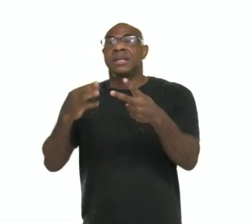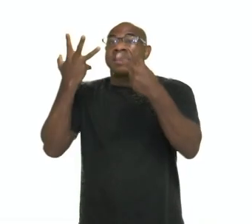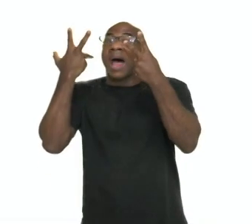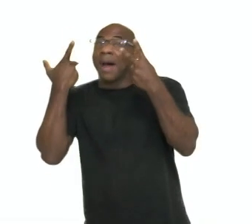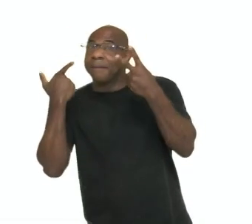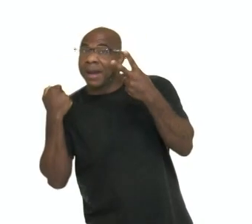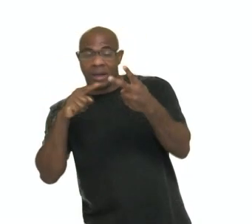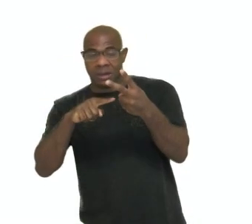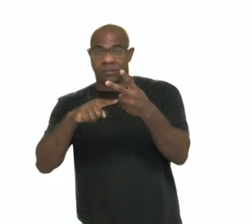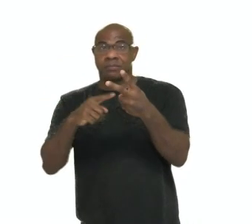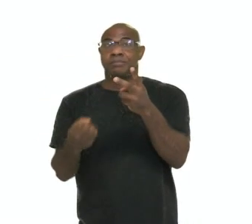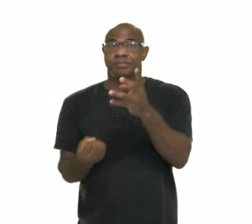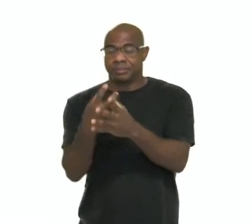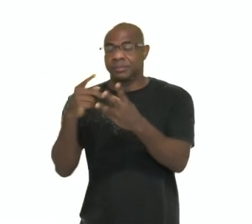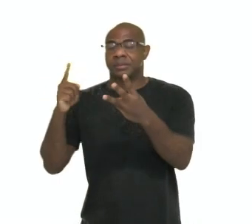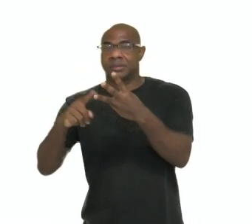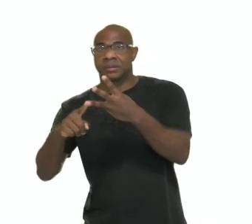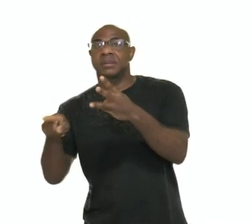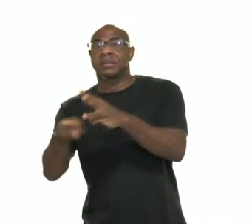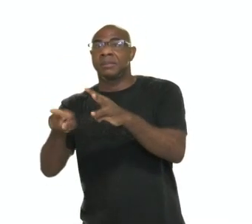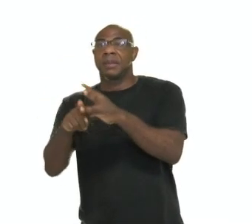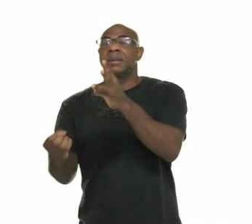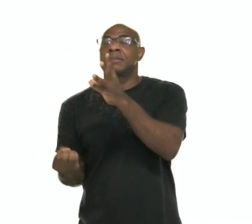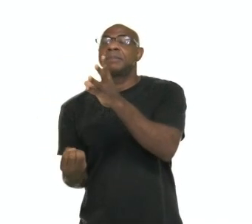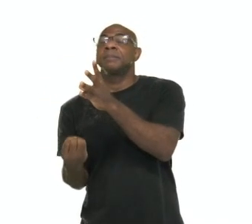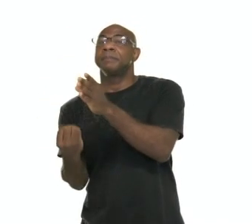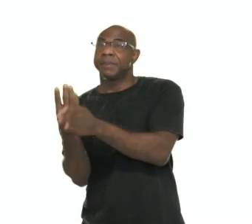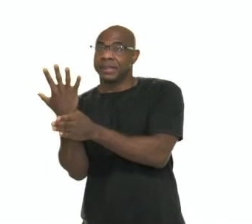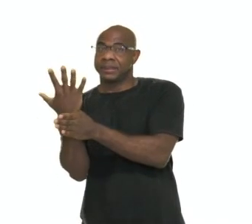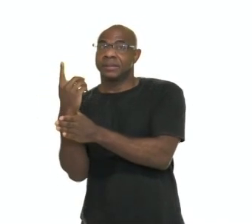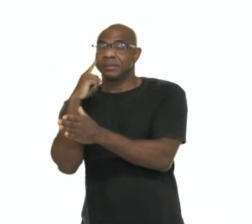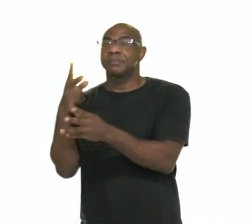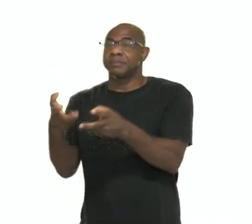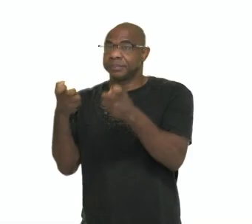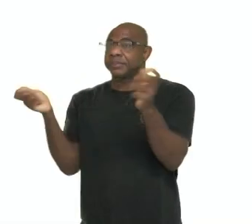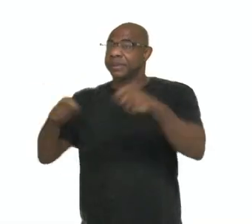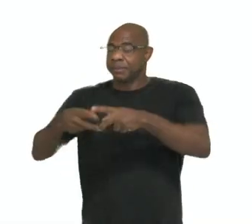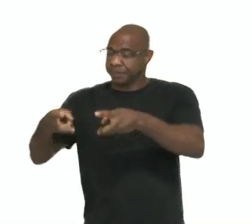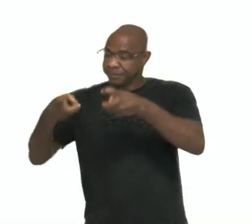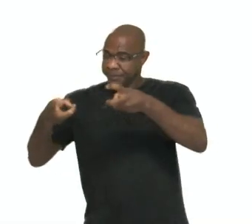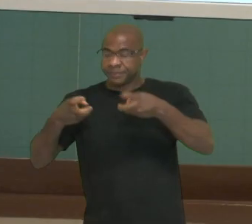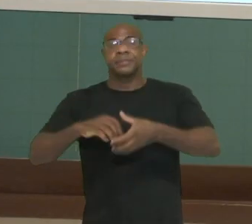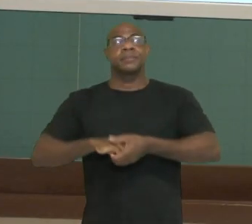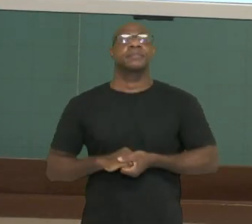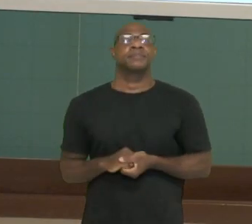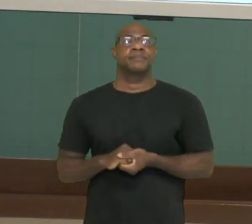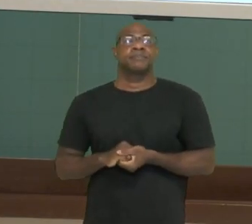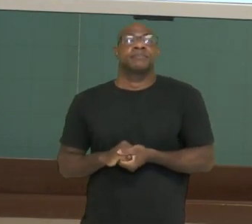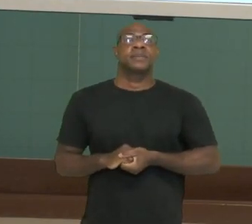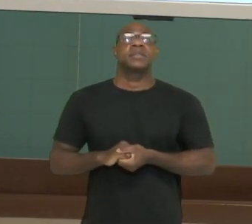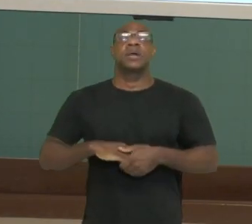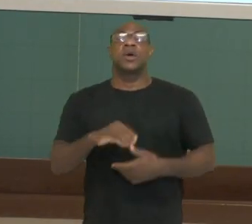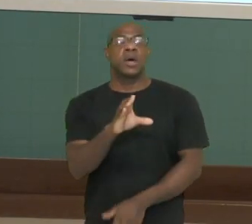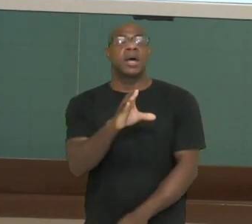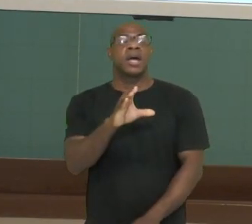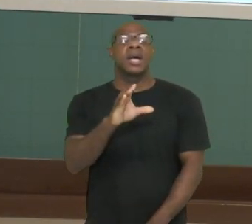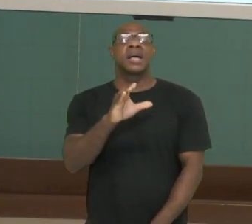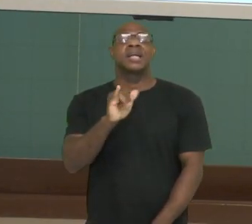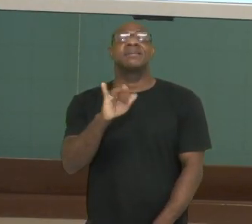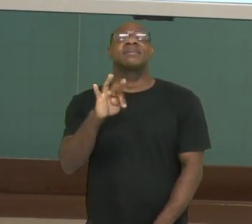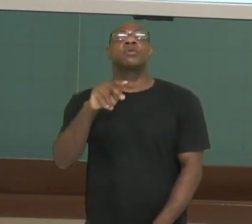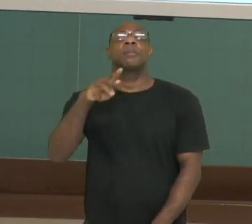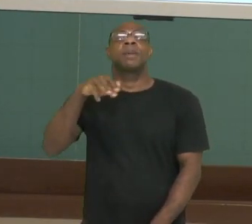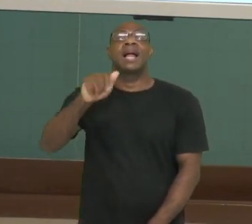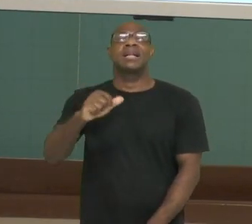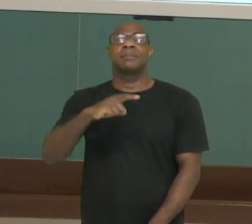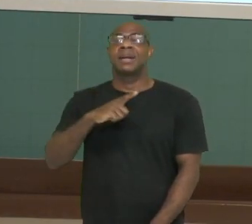o citoplasma. E na célula eucarionte vegetal, o citoplasma, dando esse preenchimento,